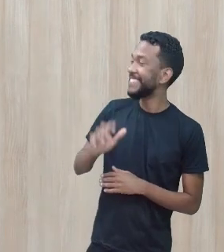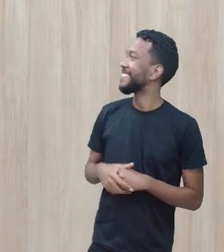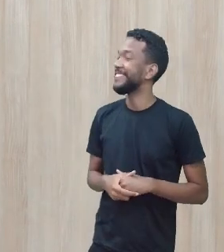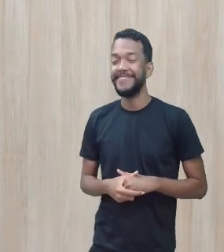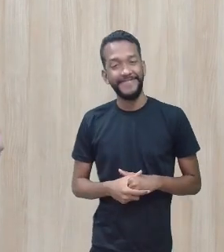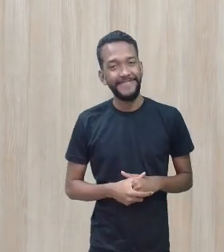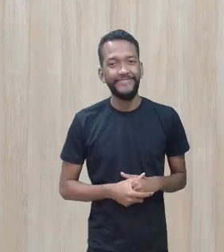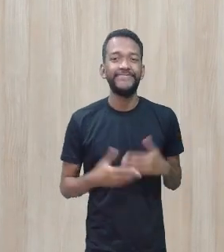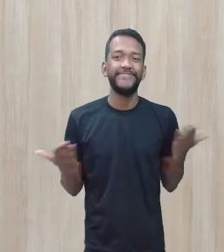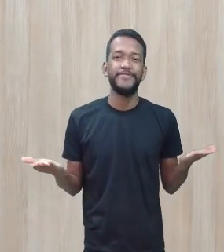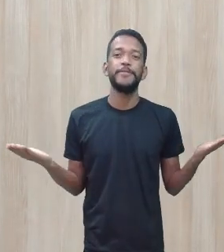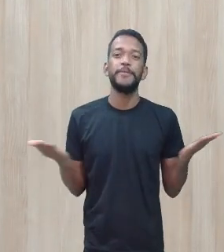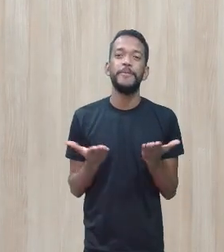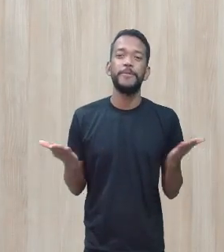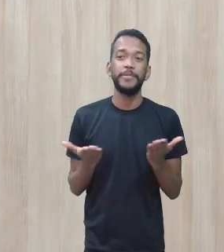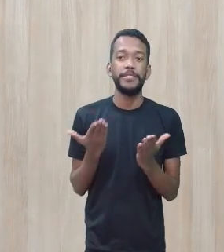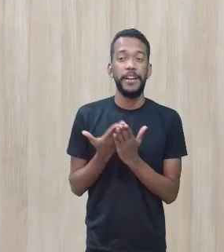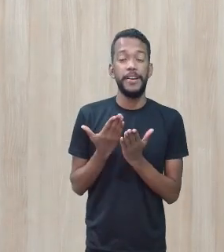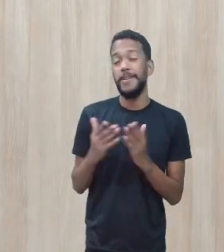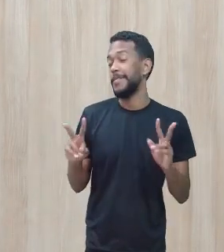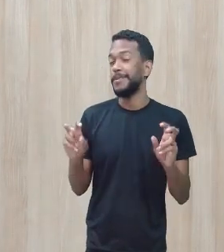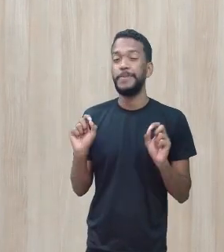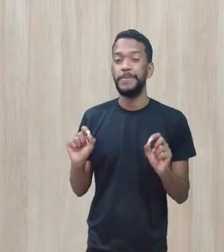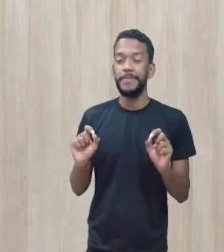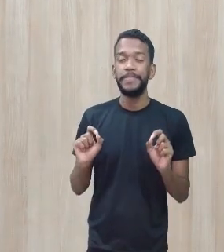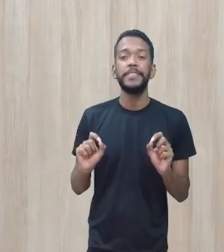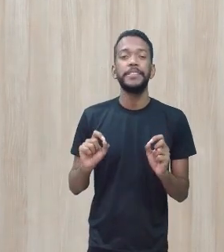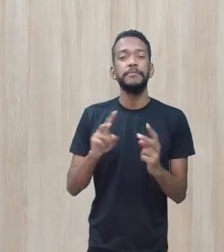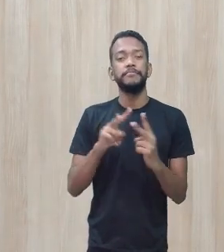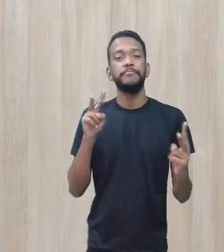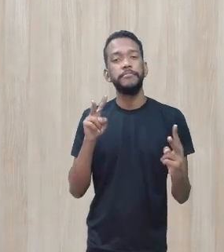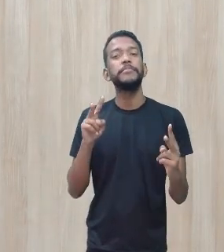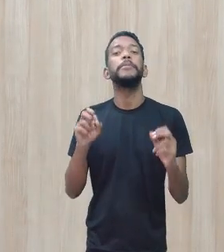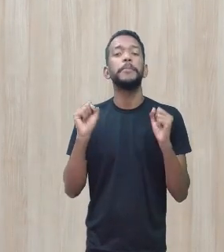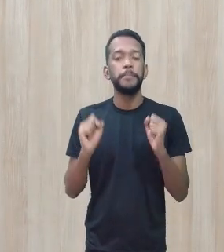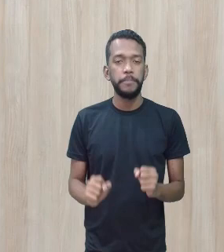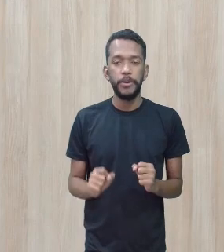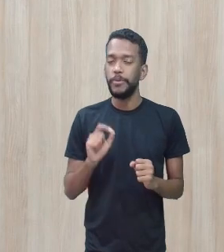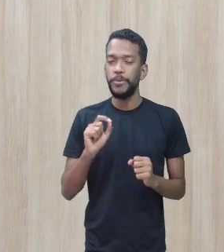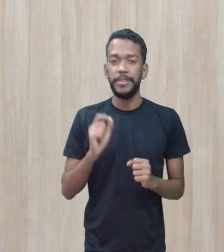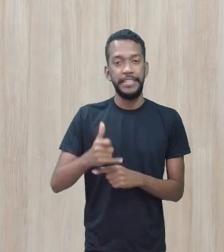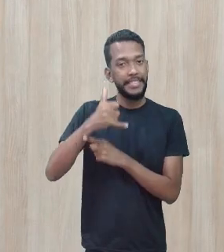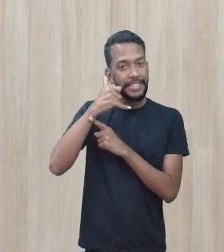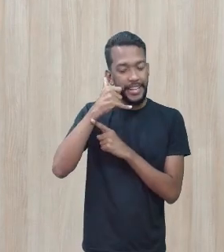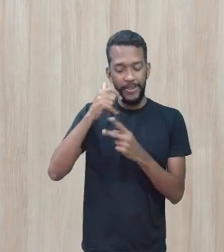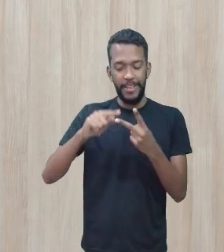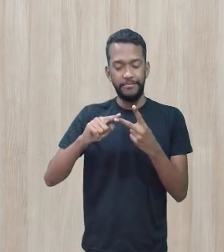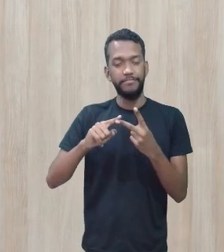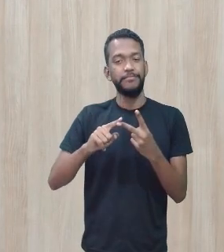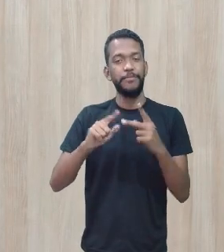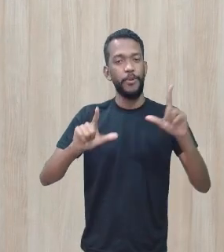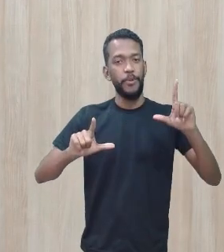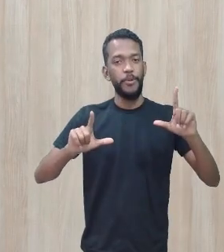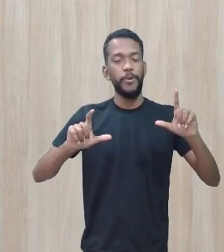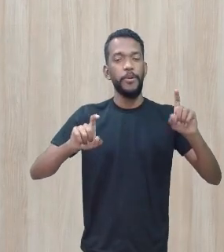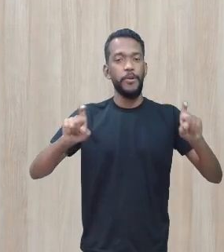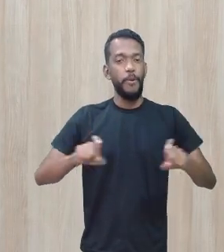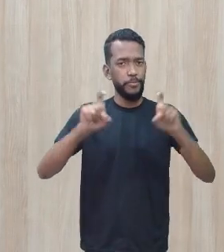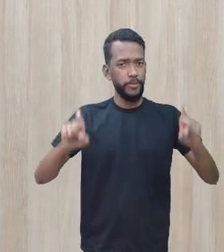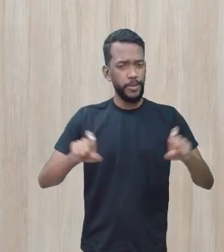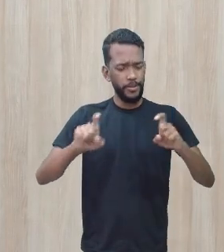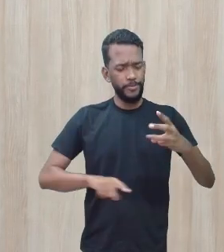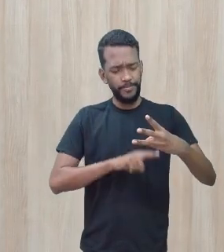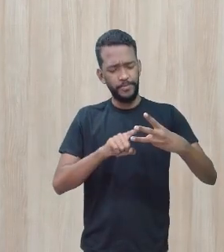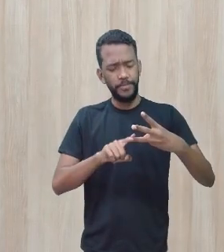Gente, nosso formato de aula ele é digital, você pode assistir pelo celular, pelo computador ou pela internet, né? Você